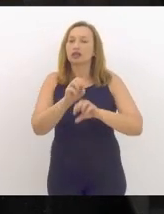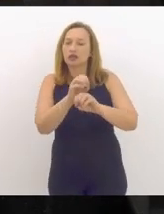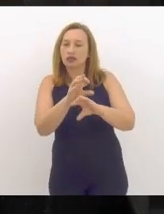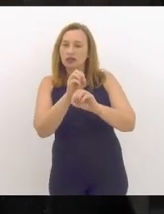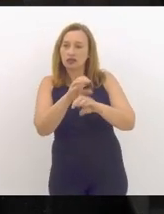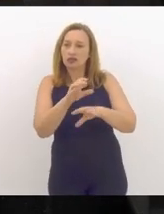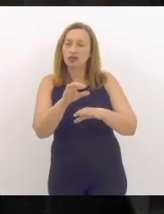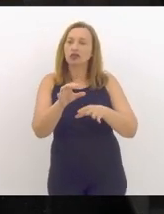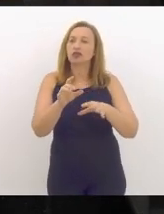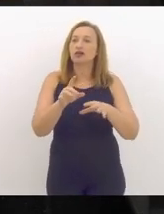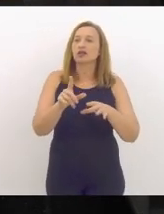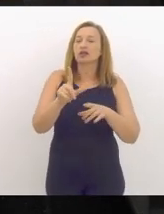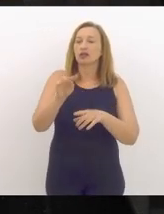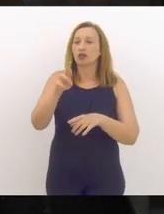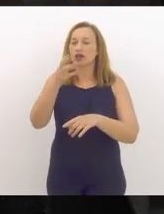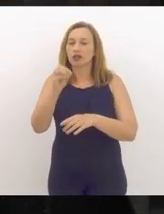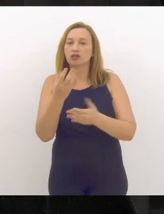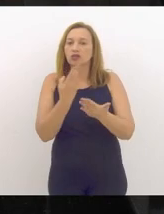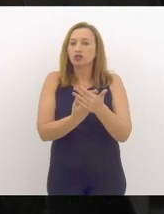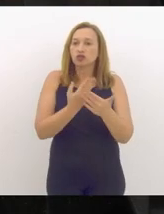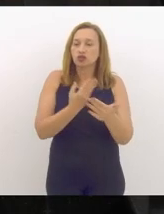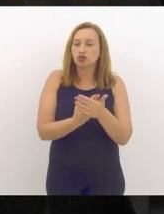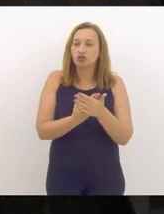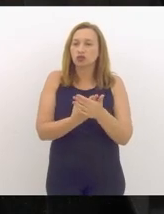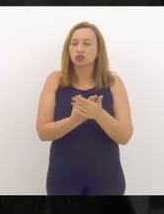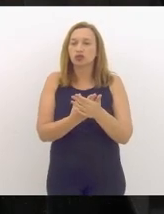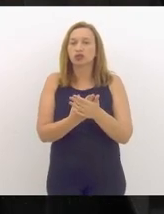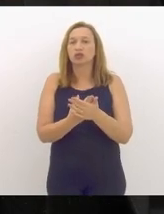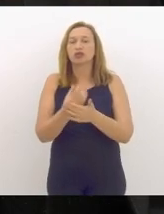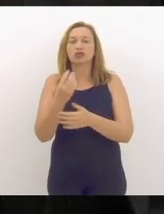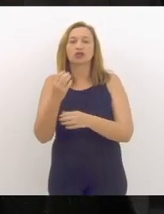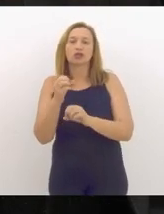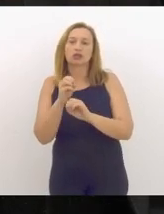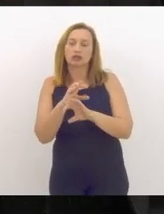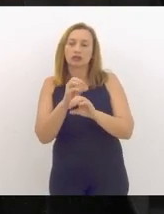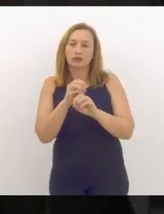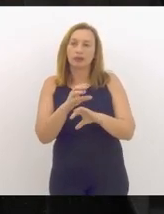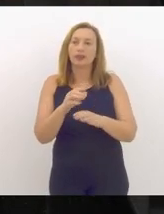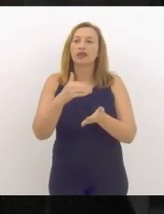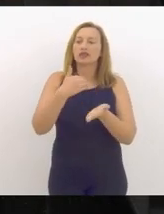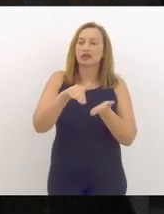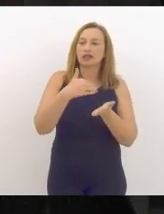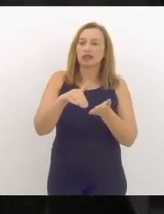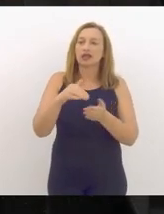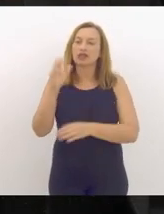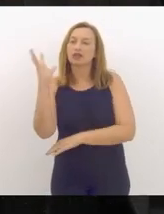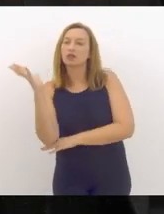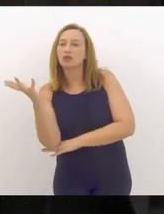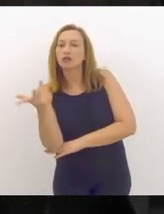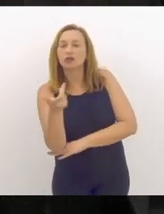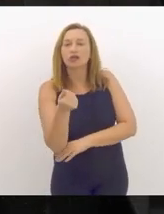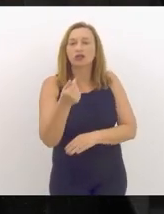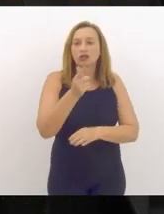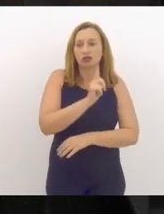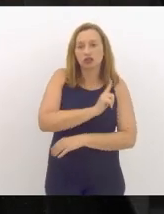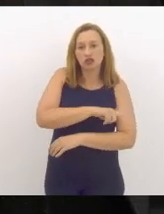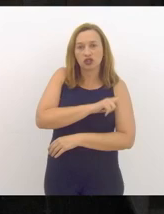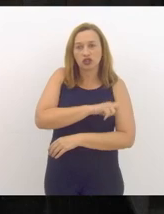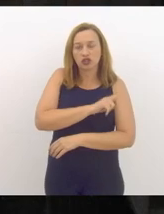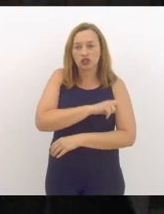projeto Laboratório de Estudos Socioeducativos, com a Secretaria do Ambiente, Gestão de